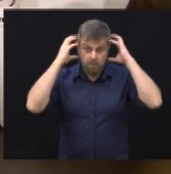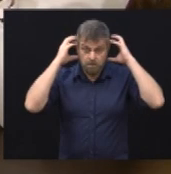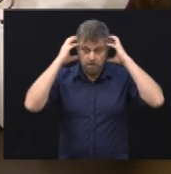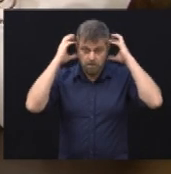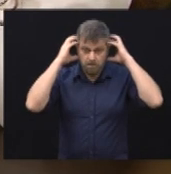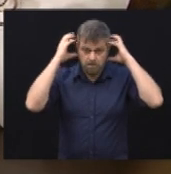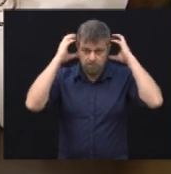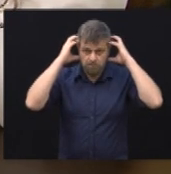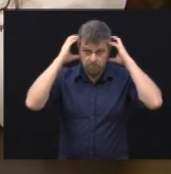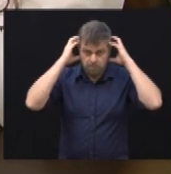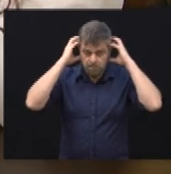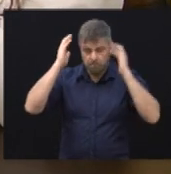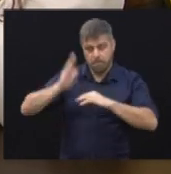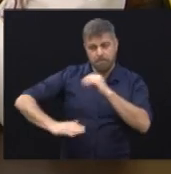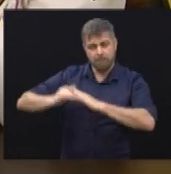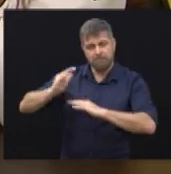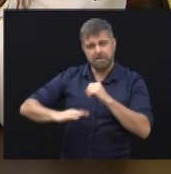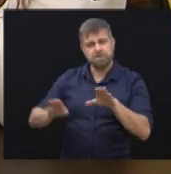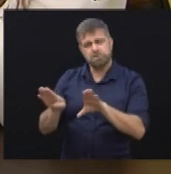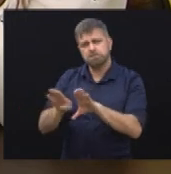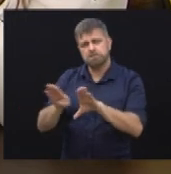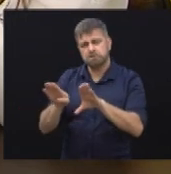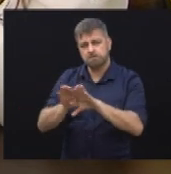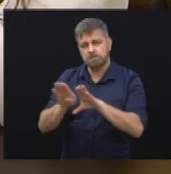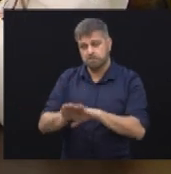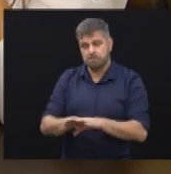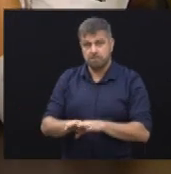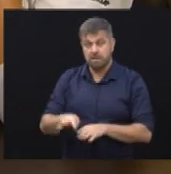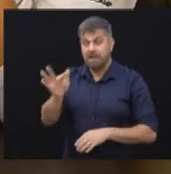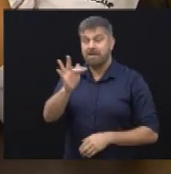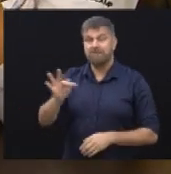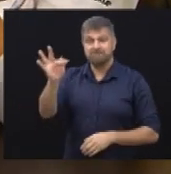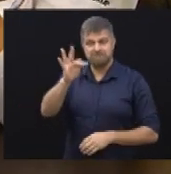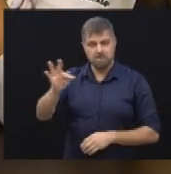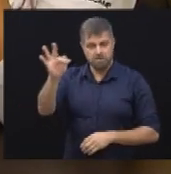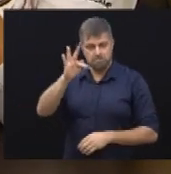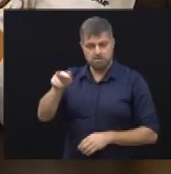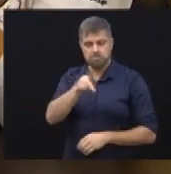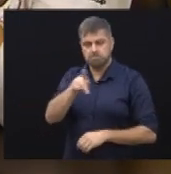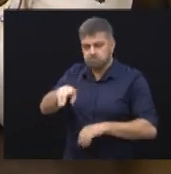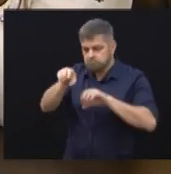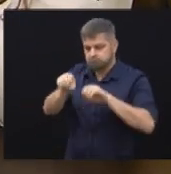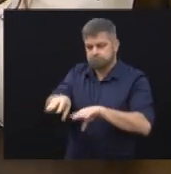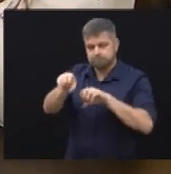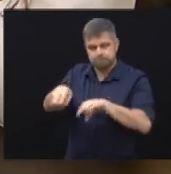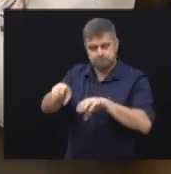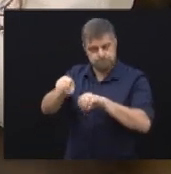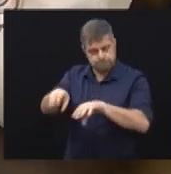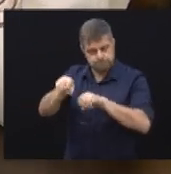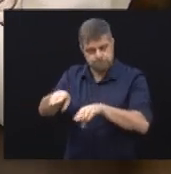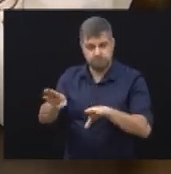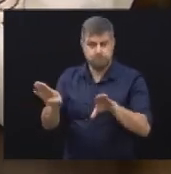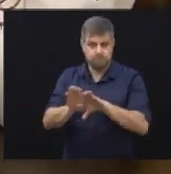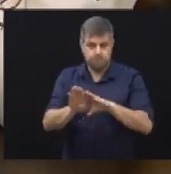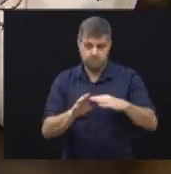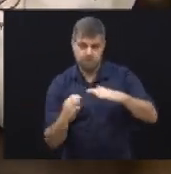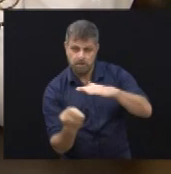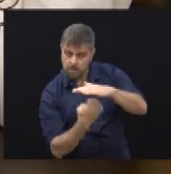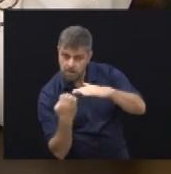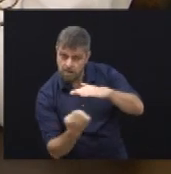A fonoaudiologia ela pode atuar tanto na questão de ensino superior, dando aula, né, para outras pessoas,